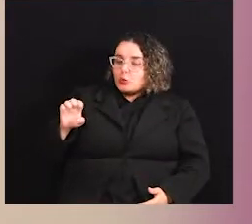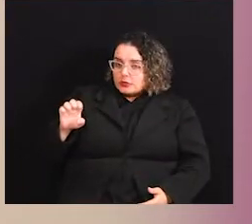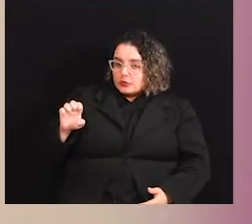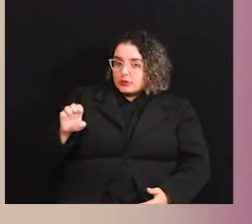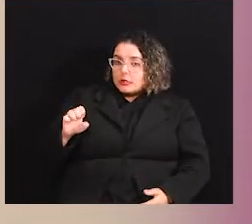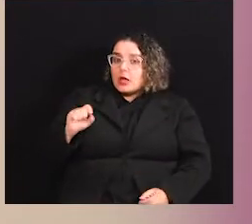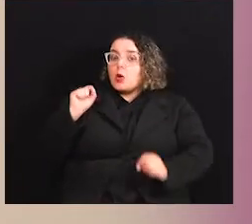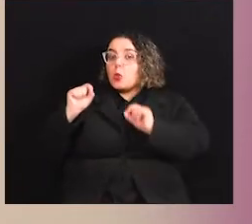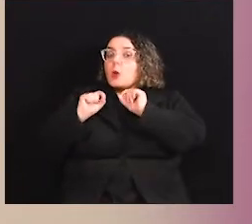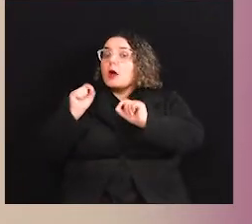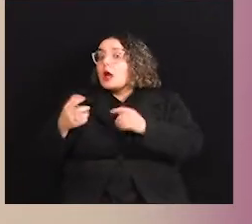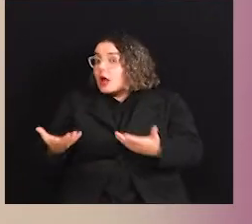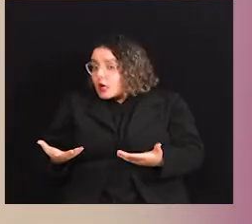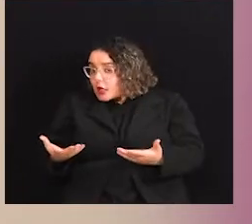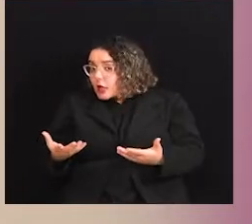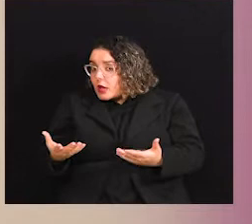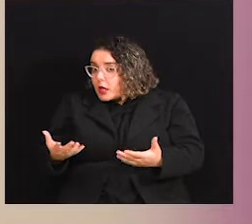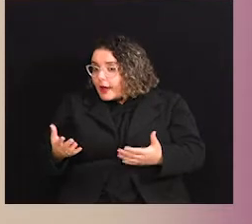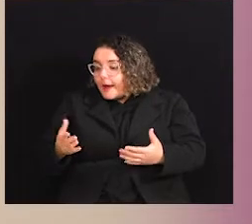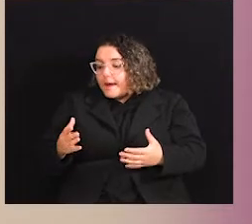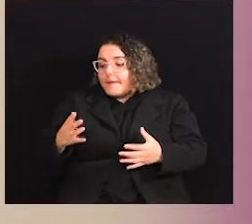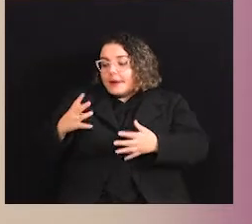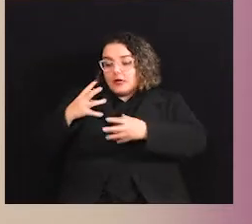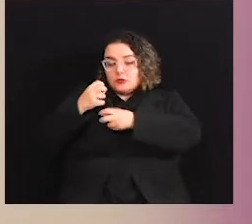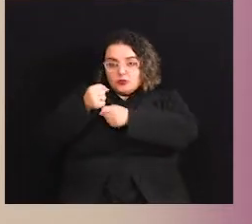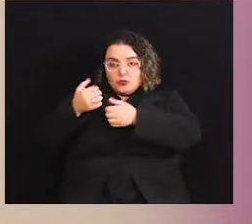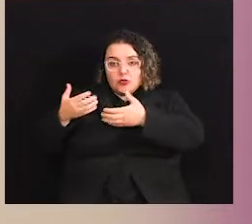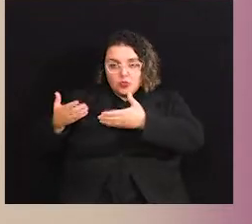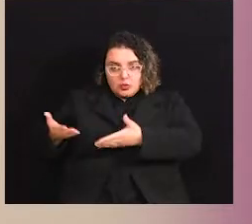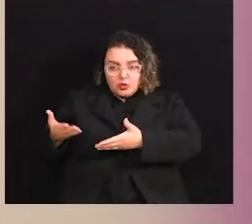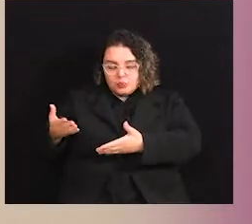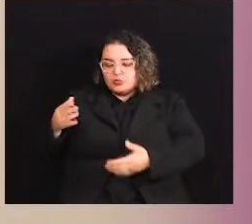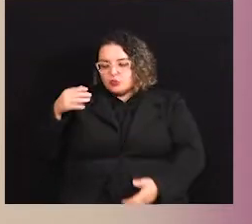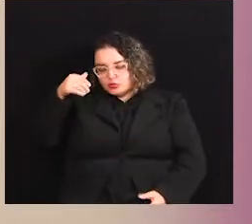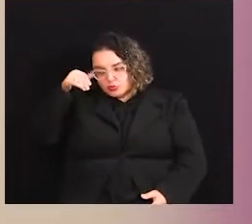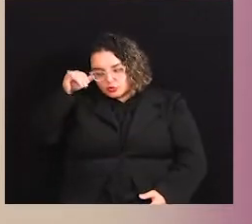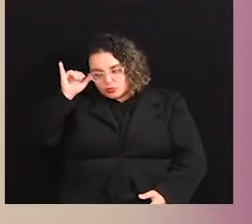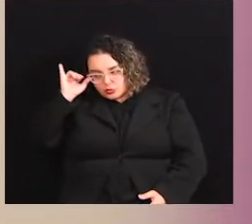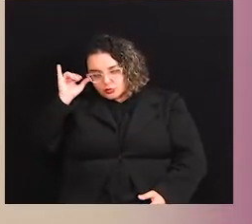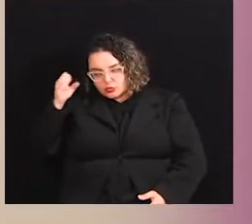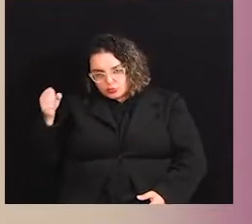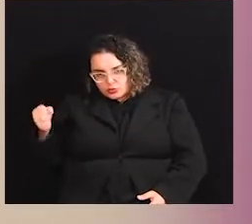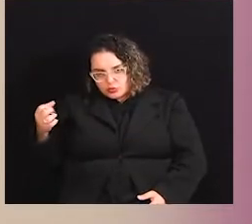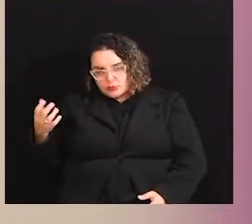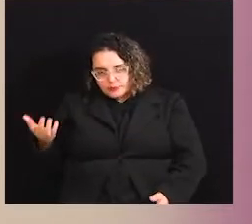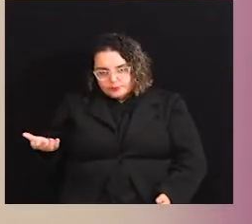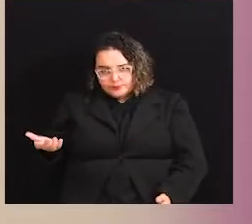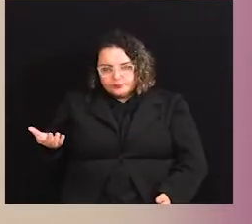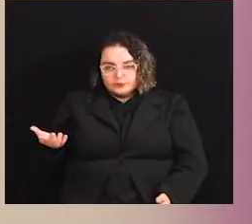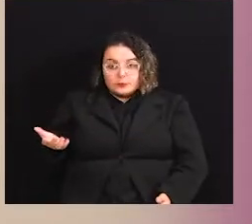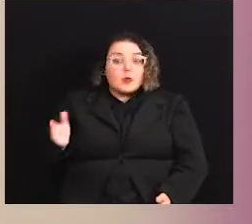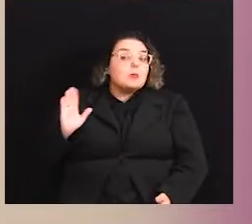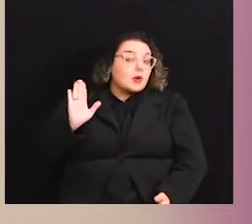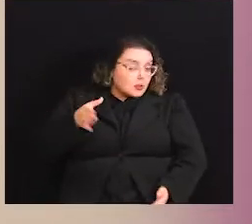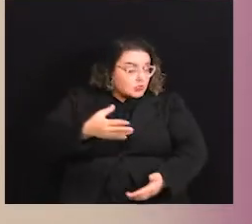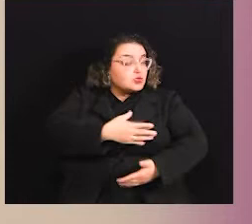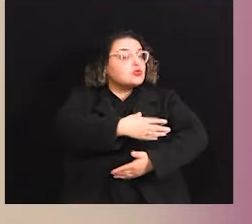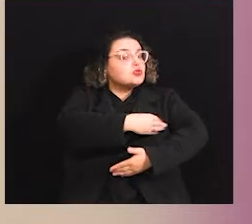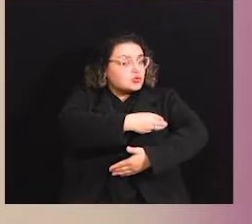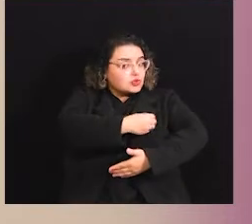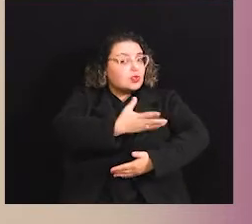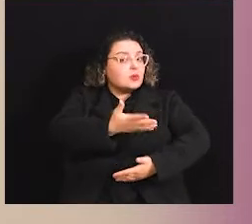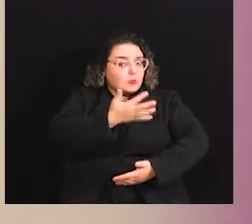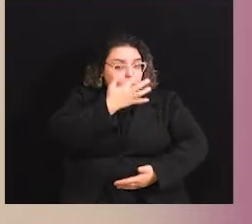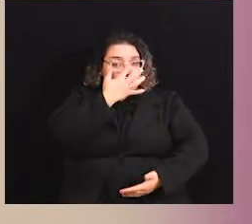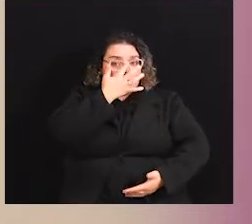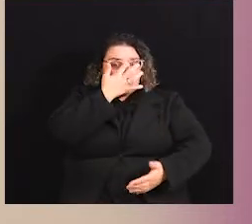numa composição muito mais concentrada, sim, no leite de vaca, mas ela já é existente no leite materno,